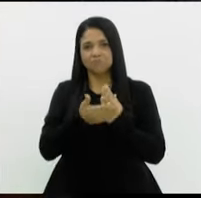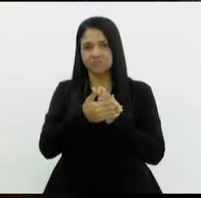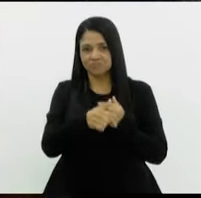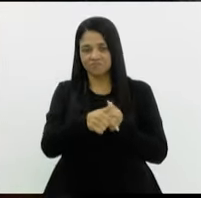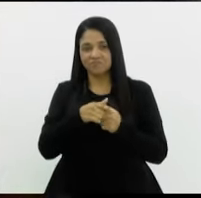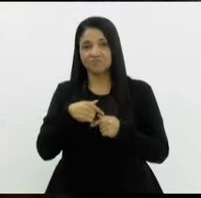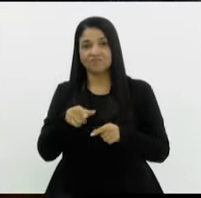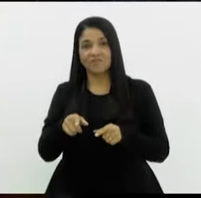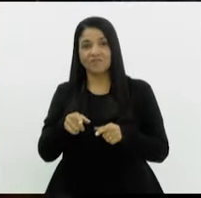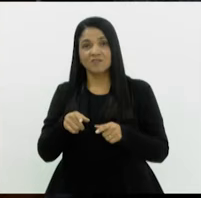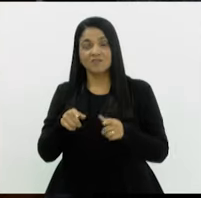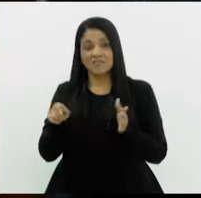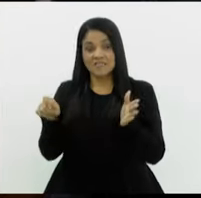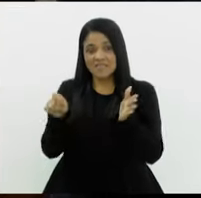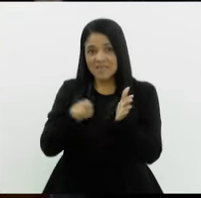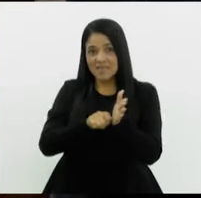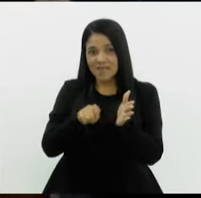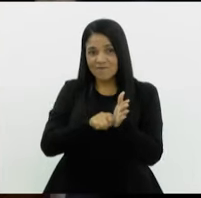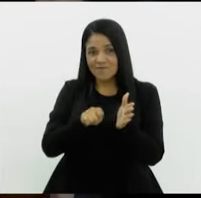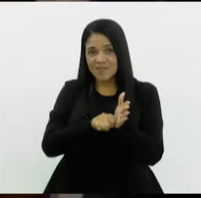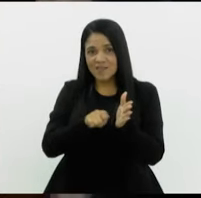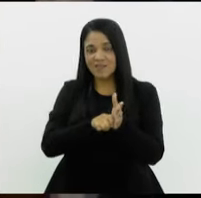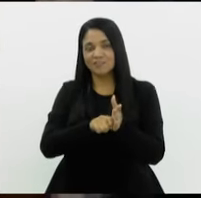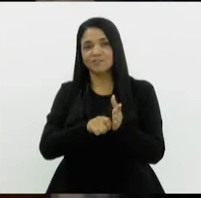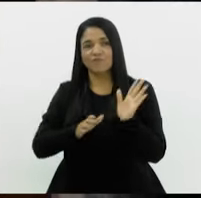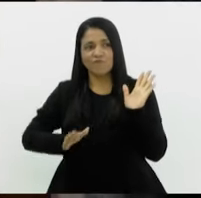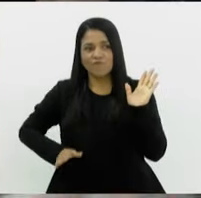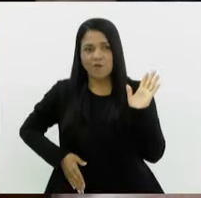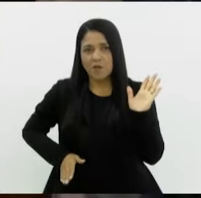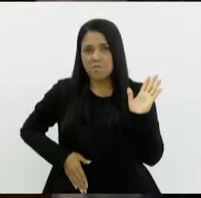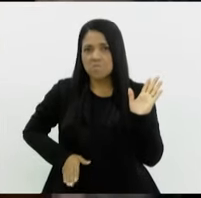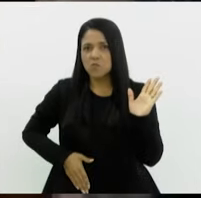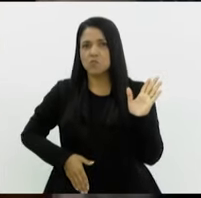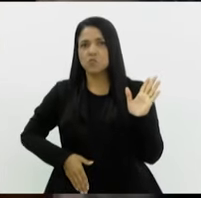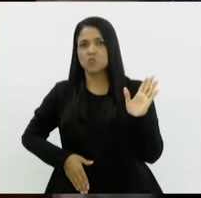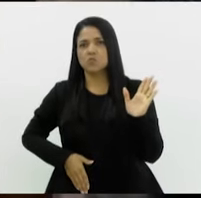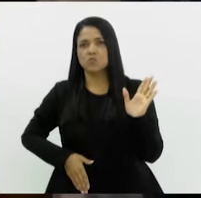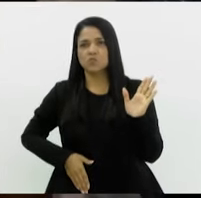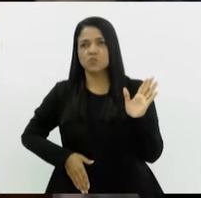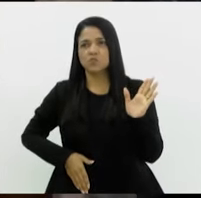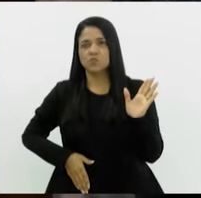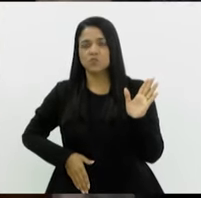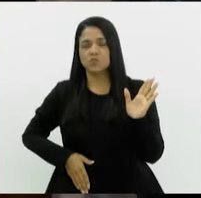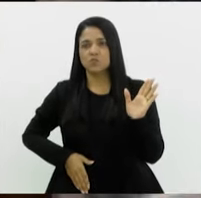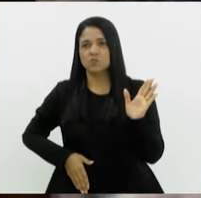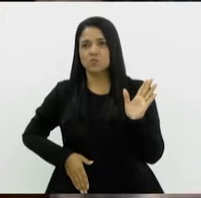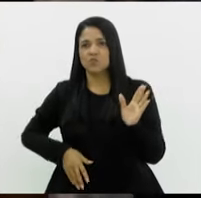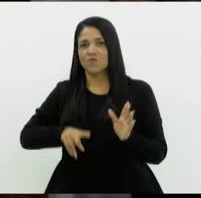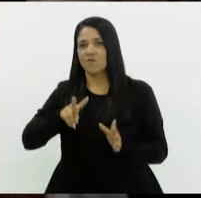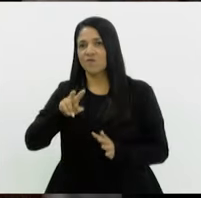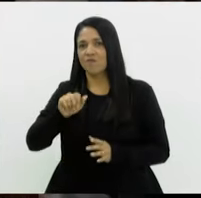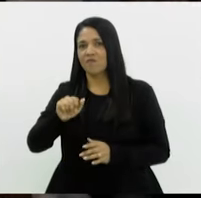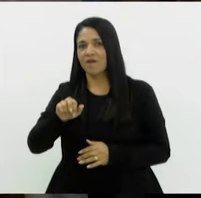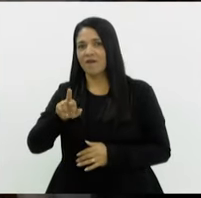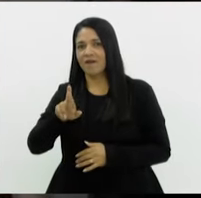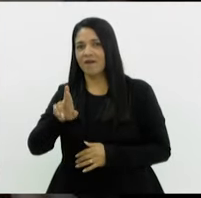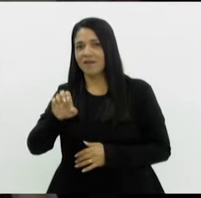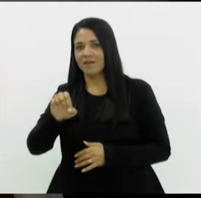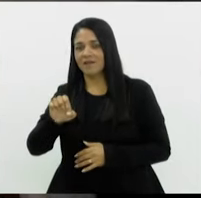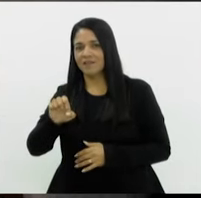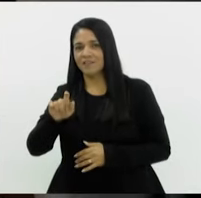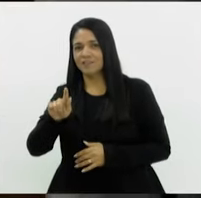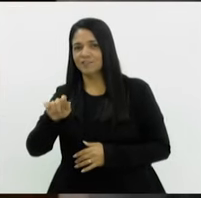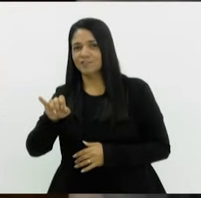chamou traficante de droga, vagabundo, marginal, de varejista. Deputado Valciaza,